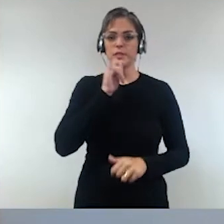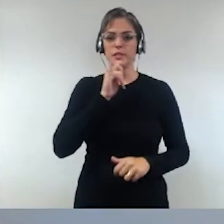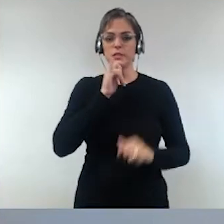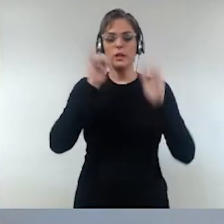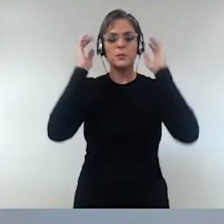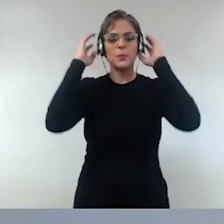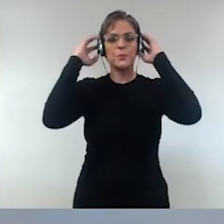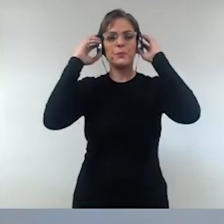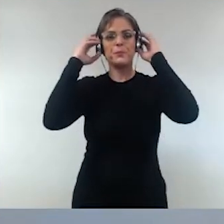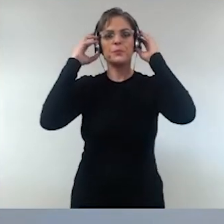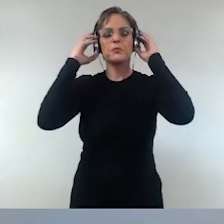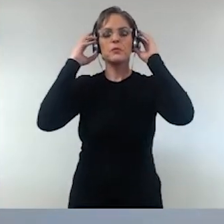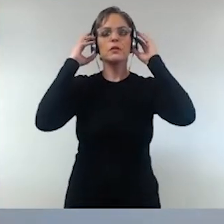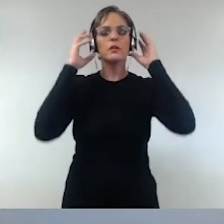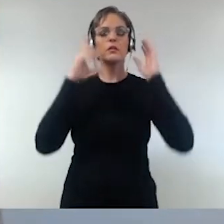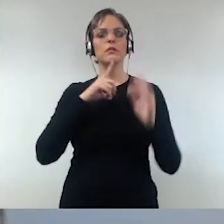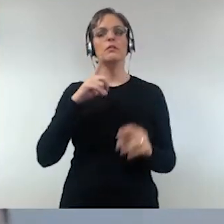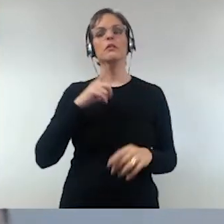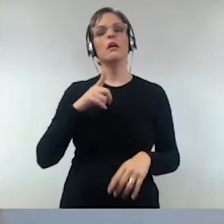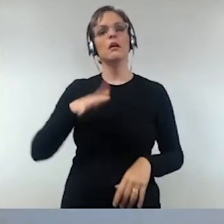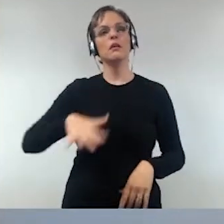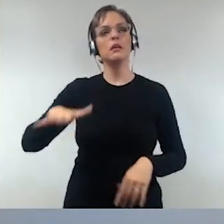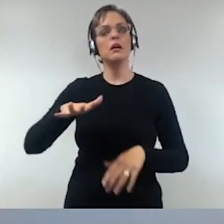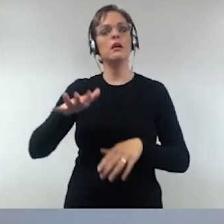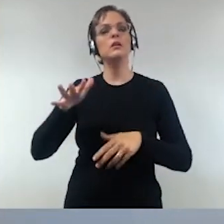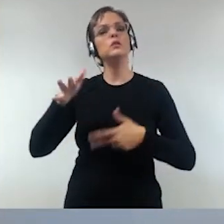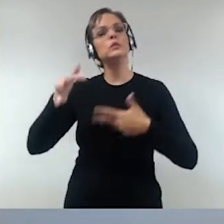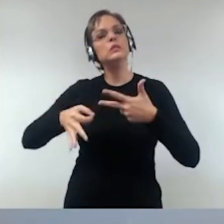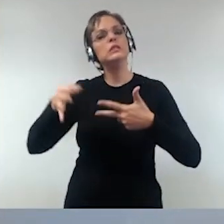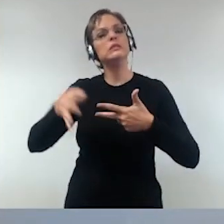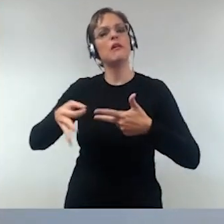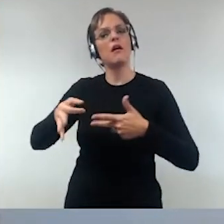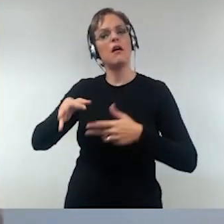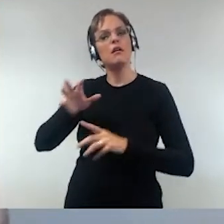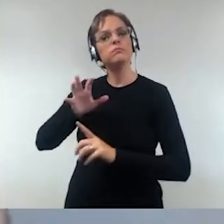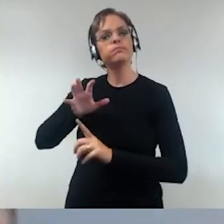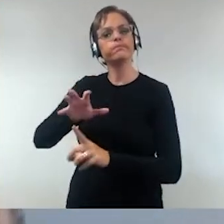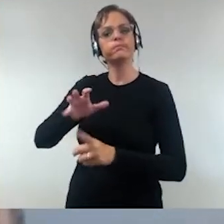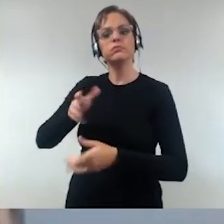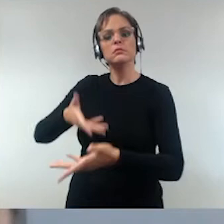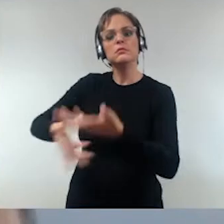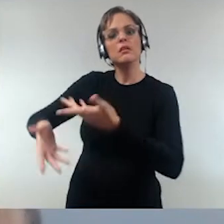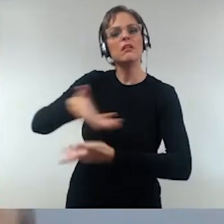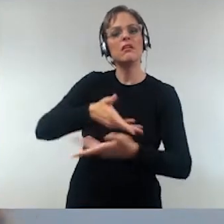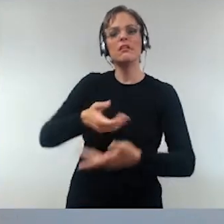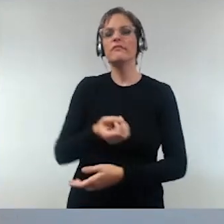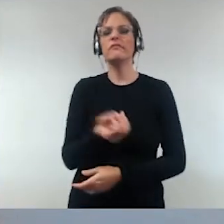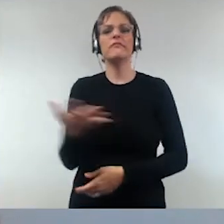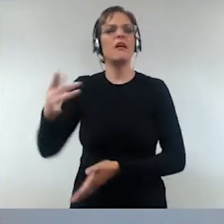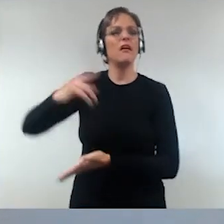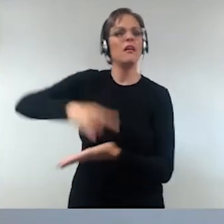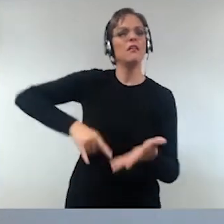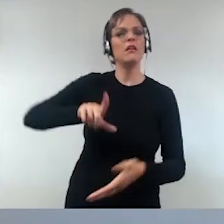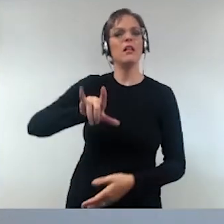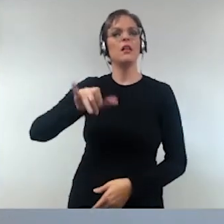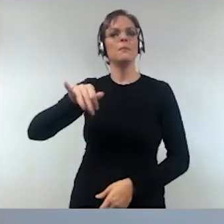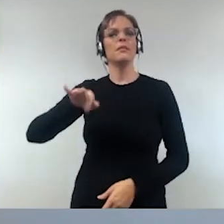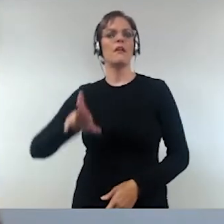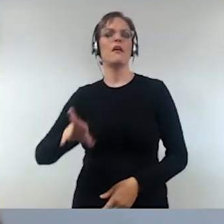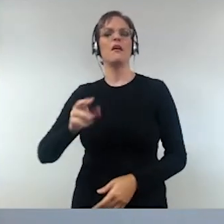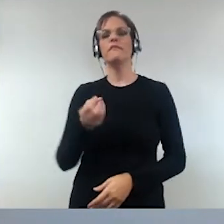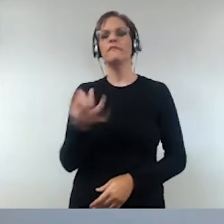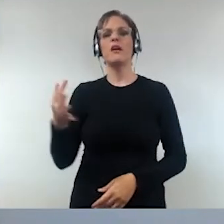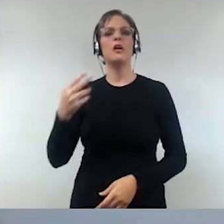tem a intervenção do judiciário em vários tipos de relações, com a prolação de várias liminares, né, a concessão de várias liminares